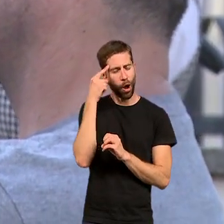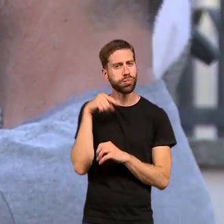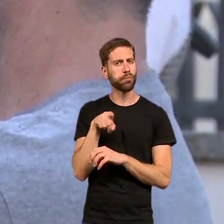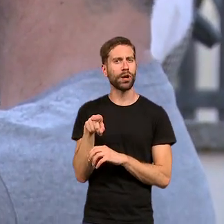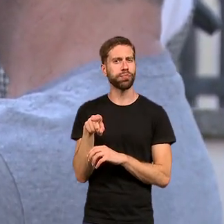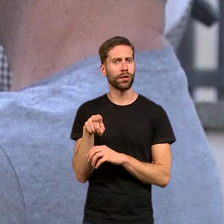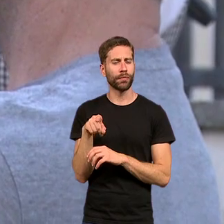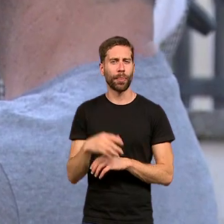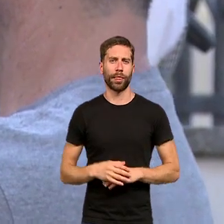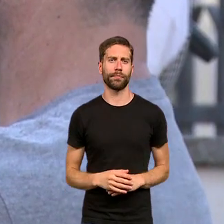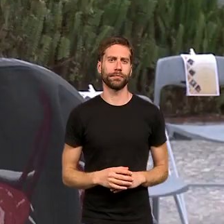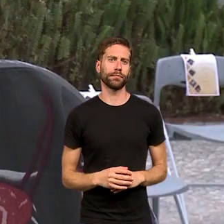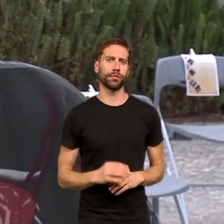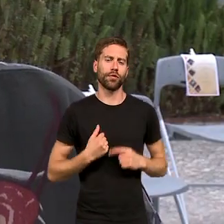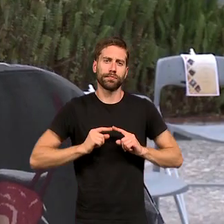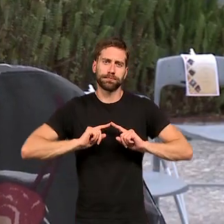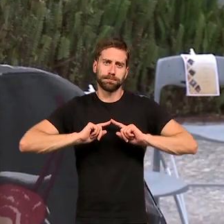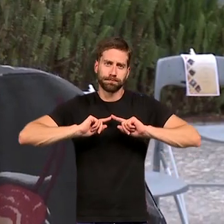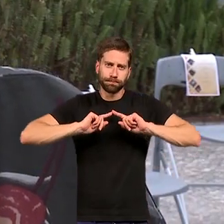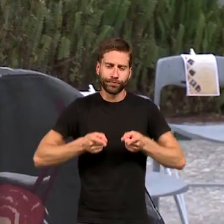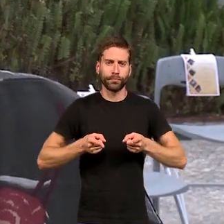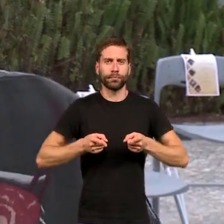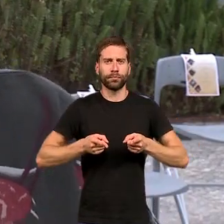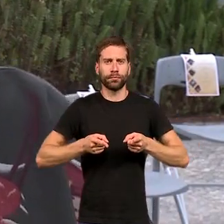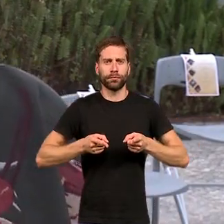Para mim foi um arranque